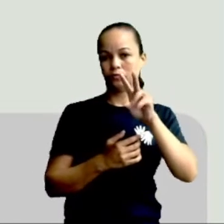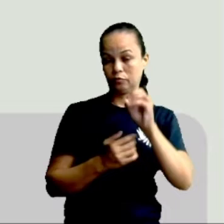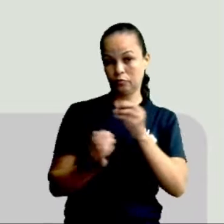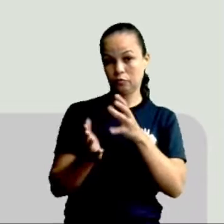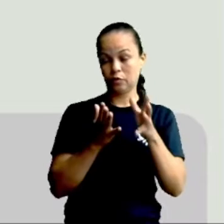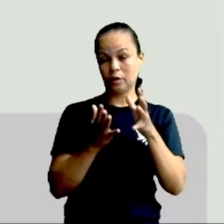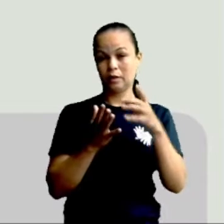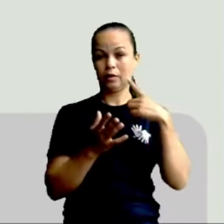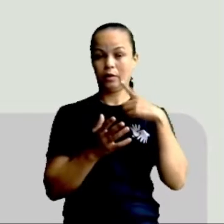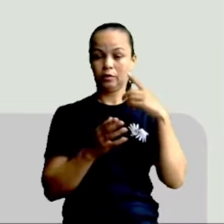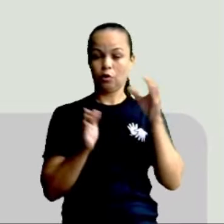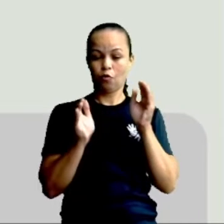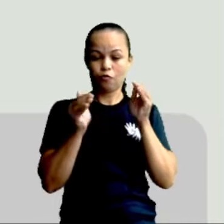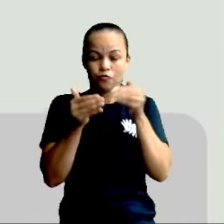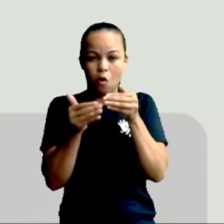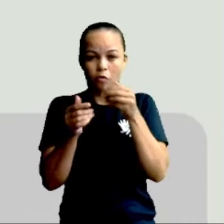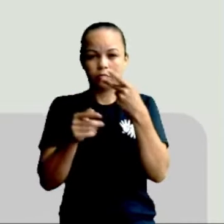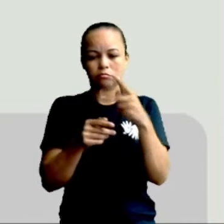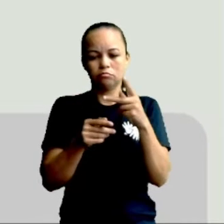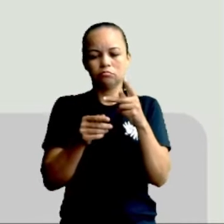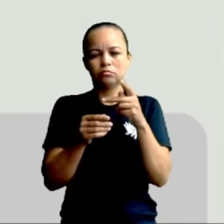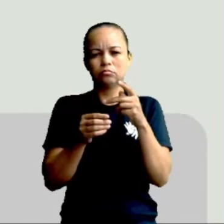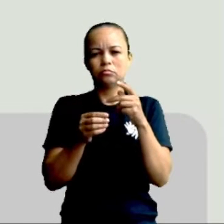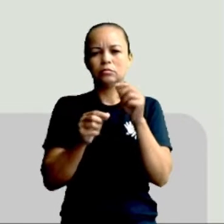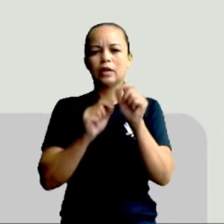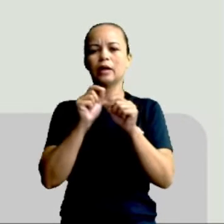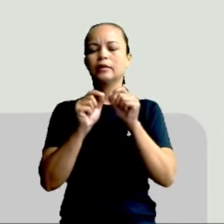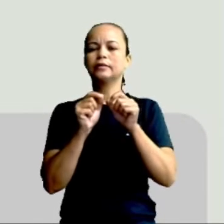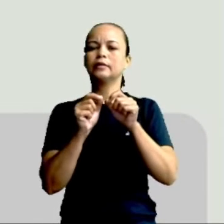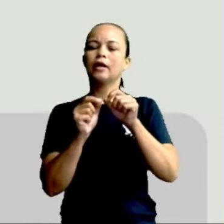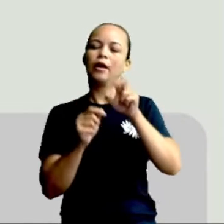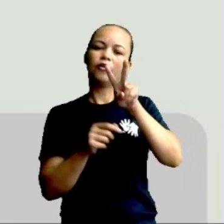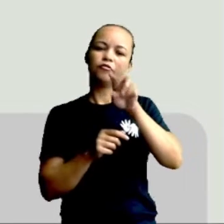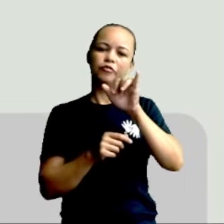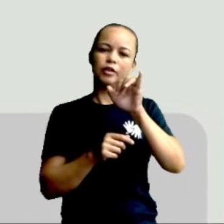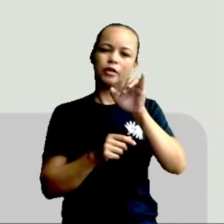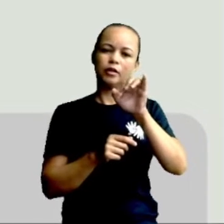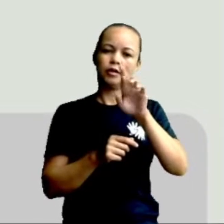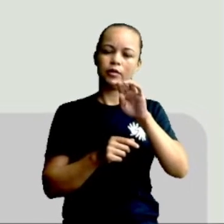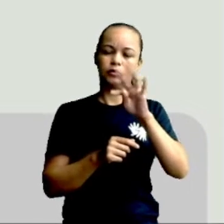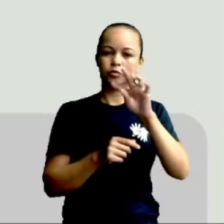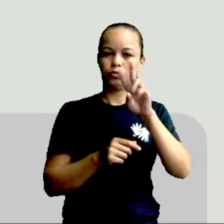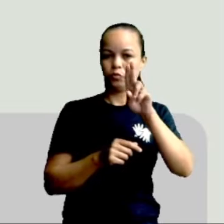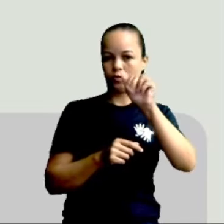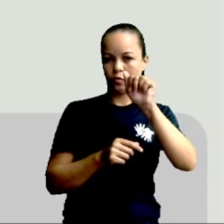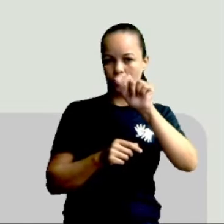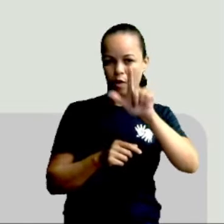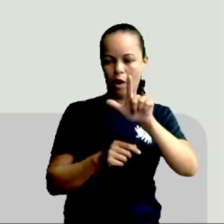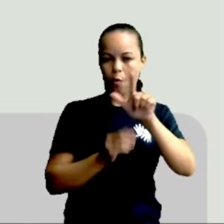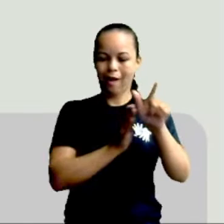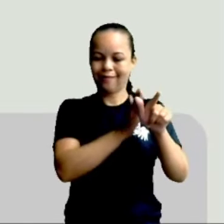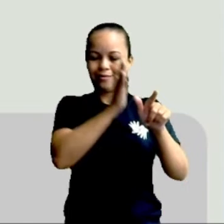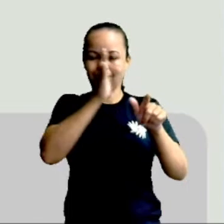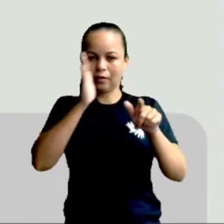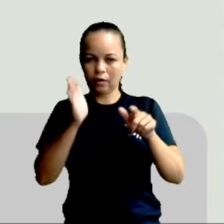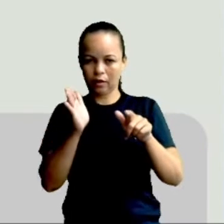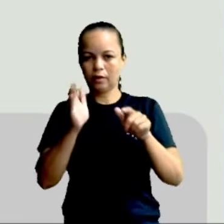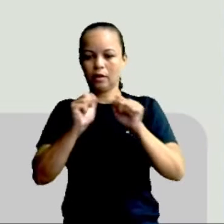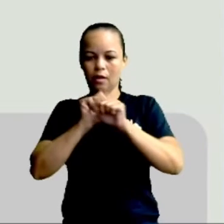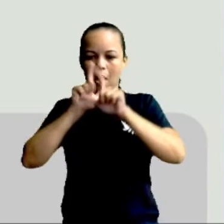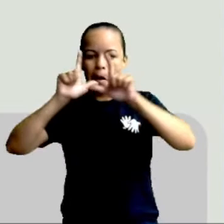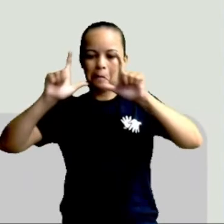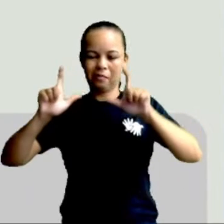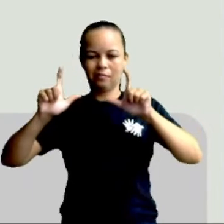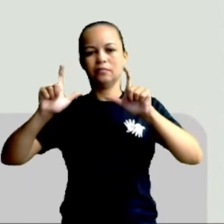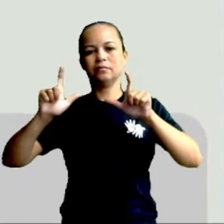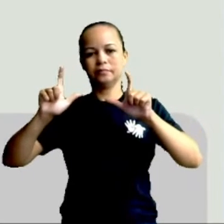entre o vértice e o foco, a imagem resultada ela é o quê? Virtual, direita e ampliada. Só que esse